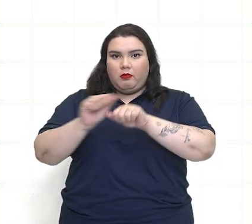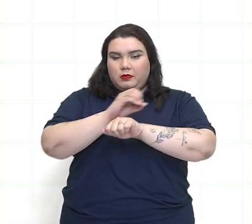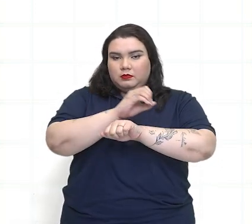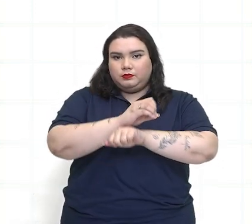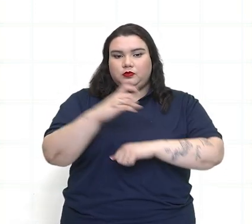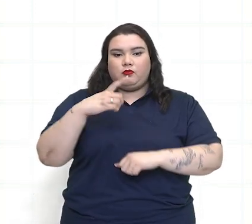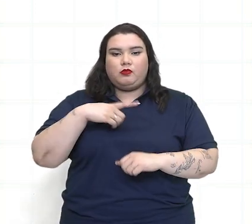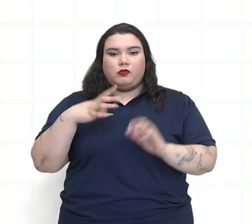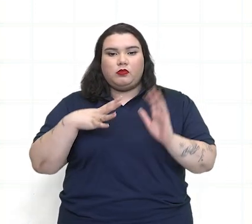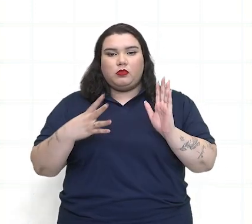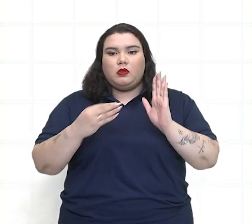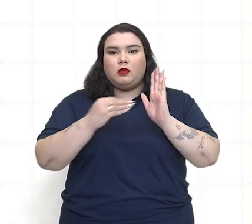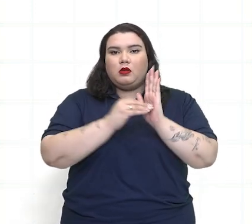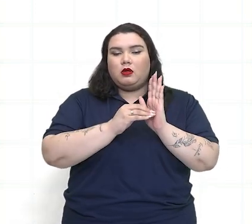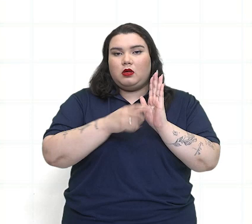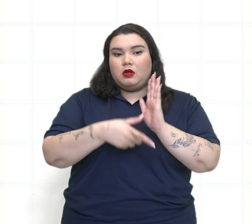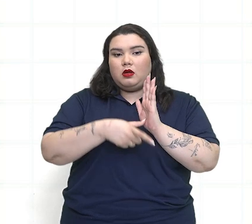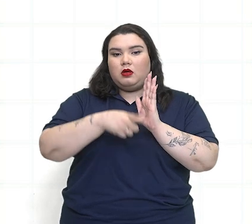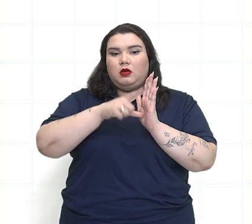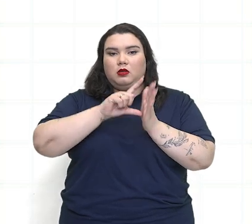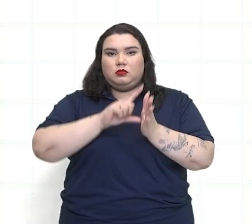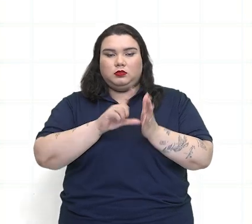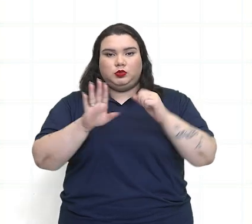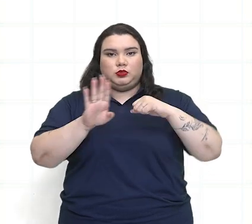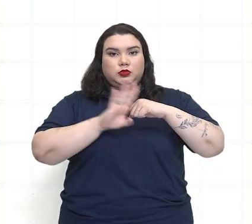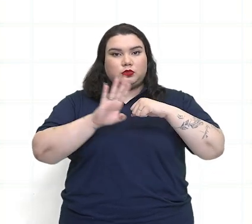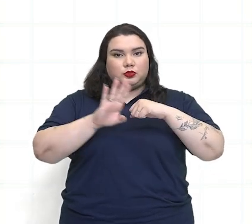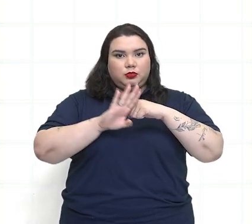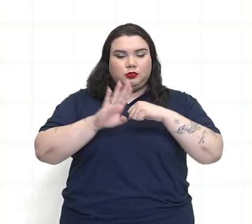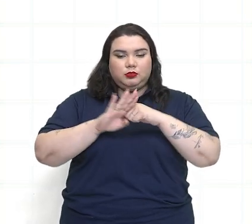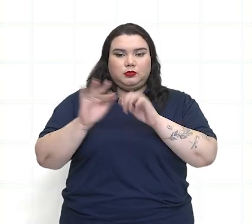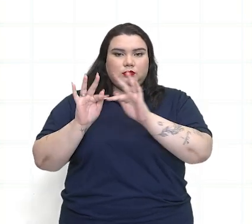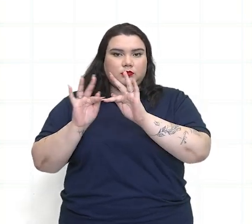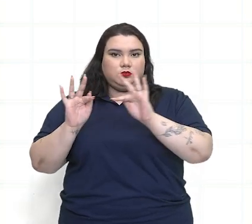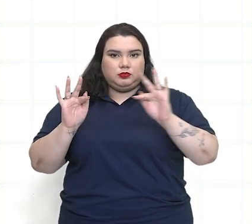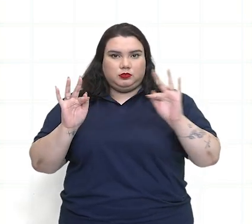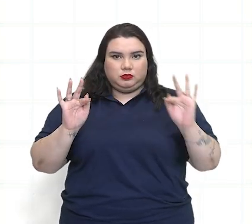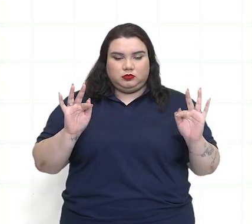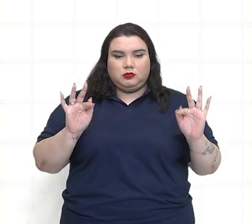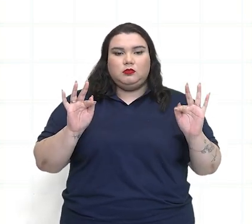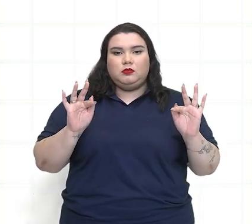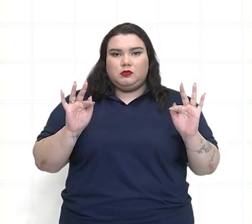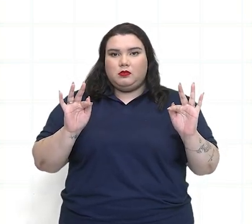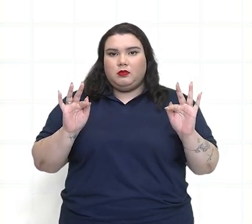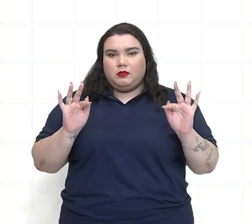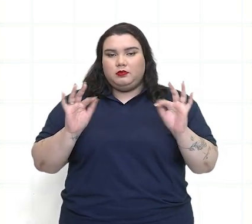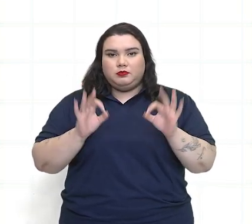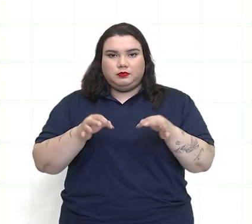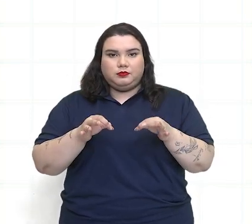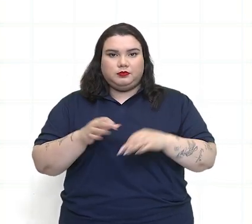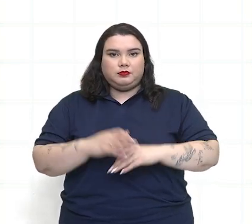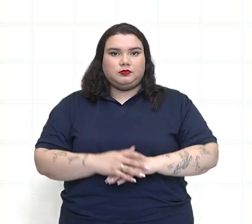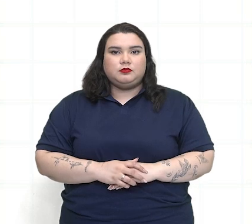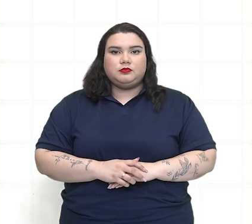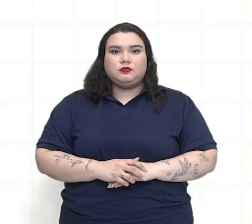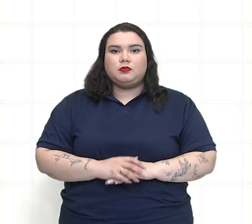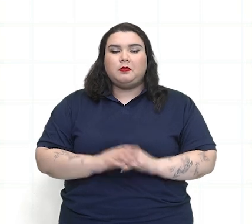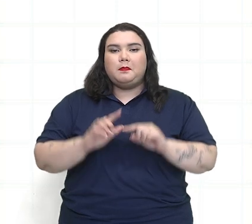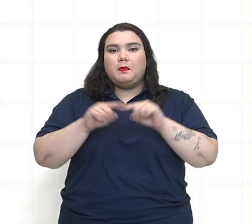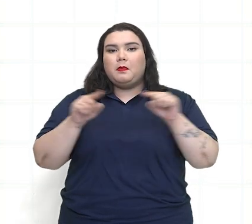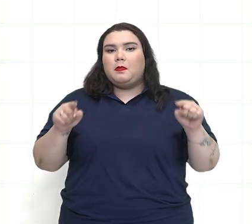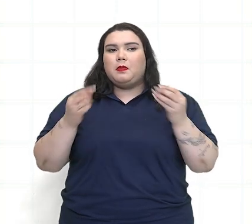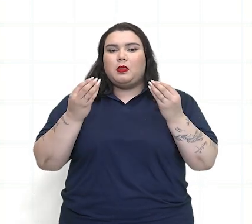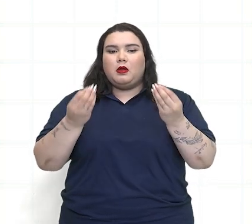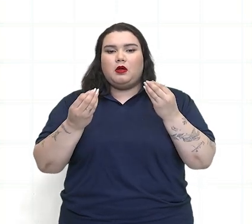ele é inserido antes do substantivo, antes daquela palavra que dá nome ao ser. Mas